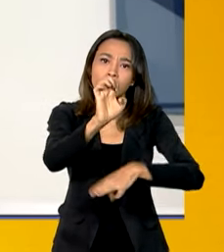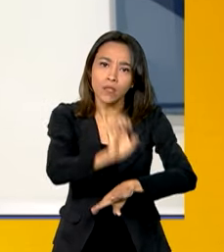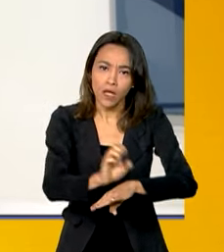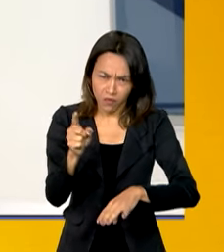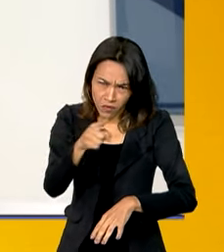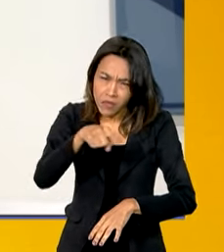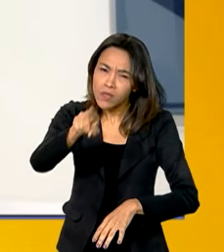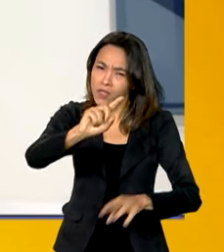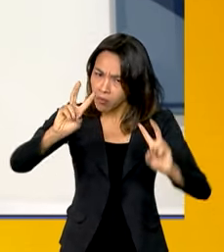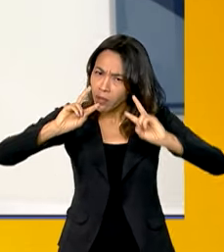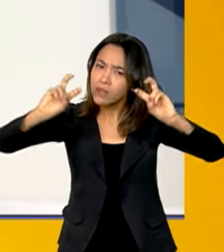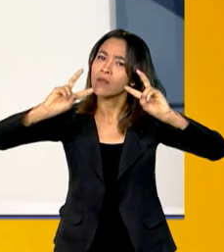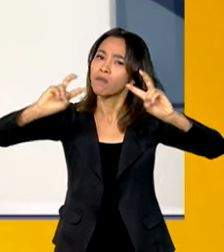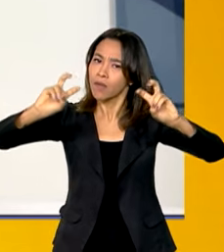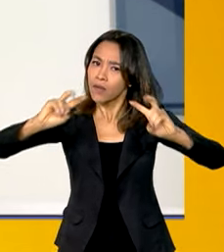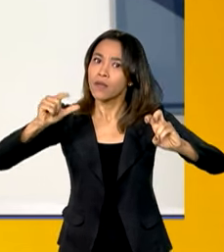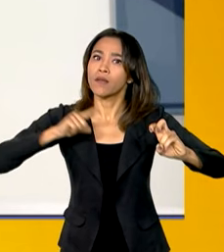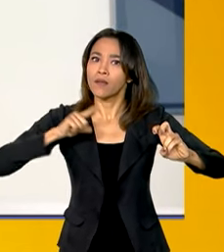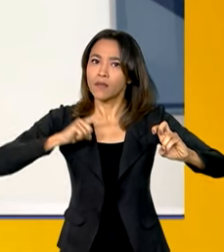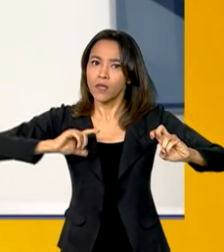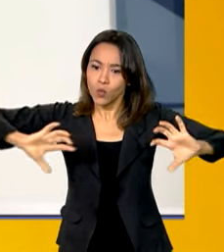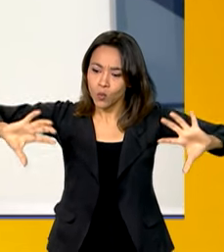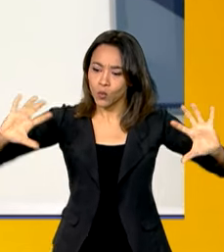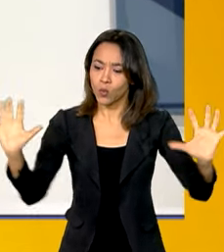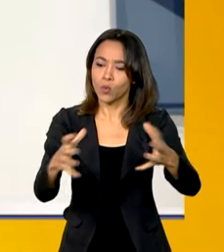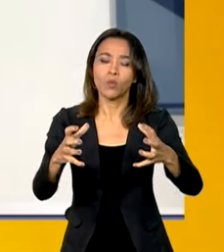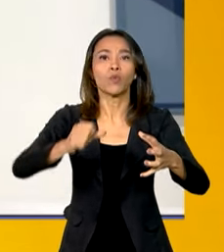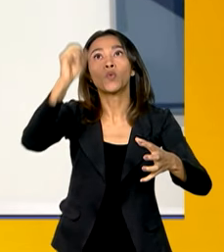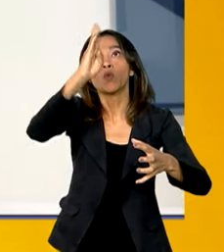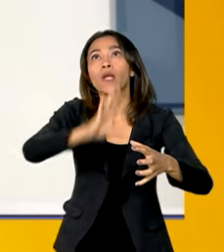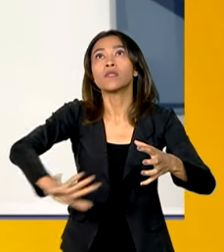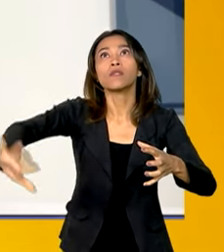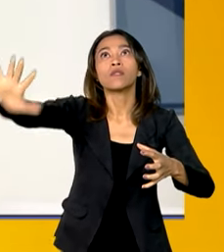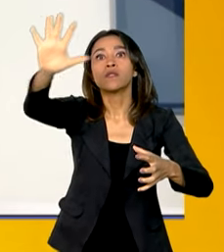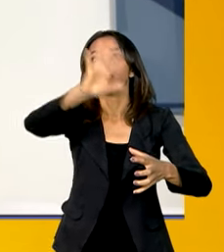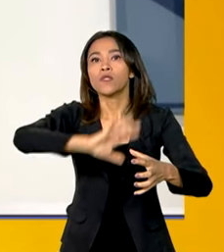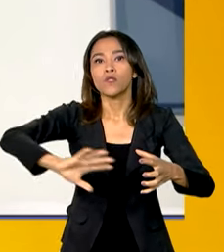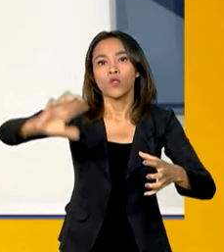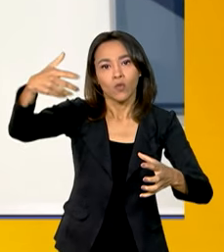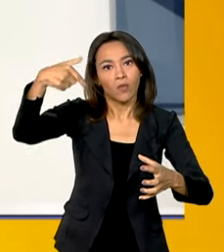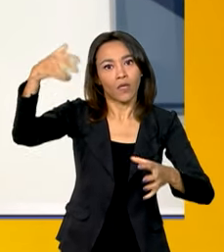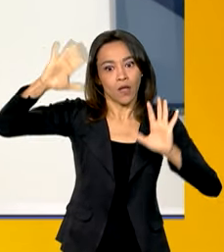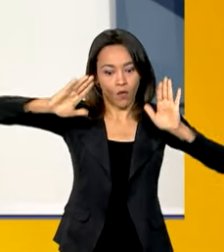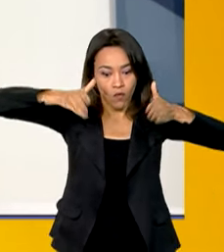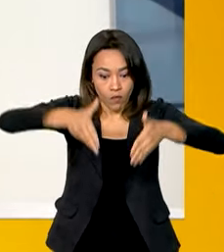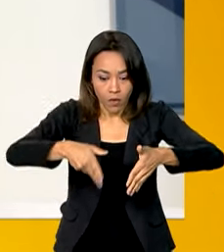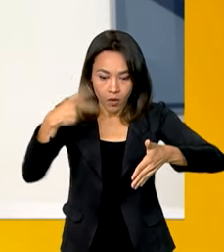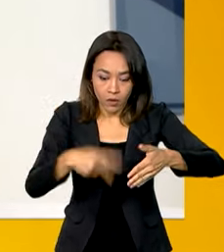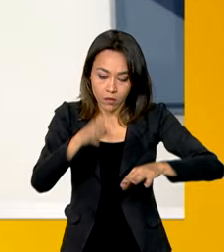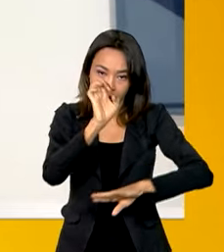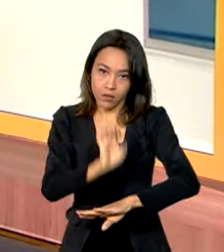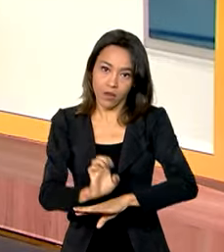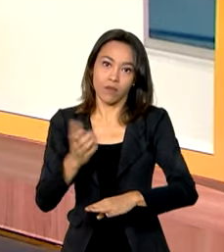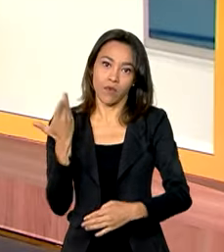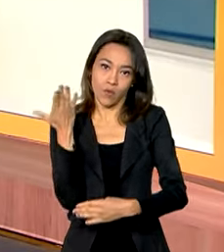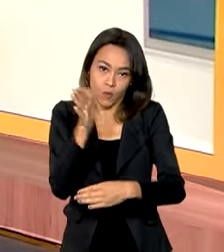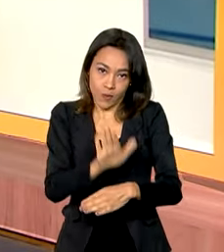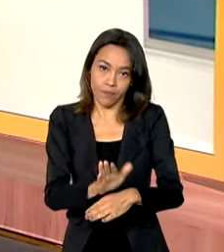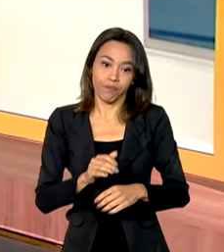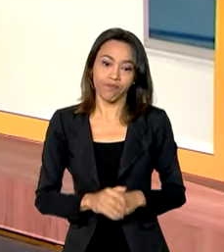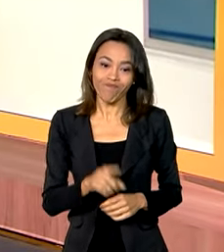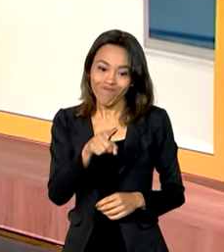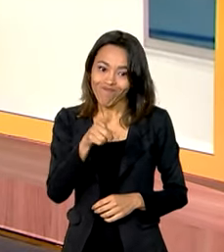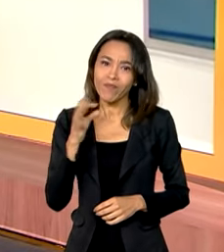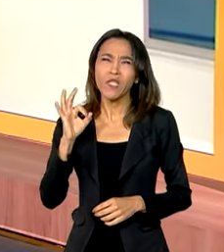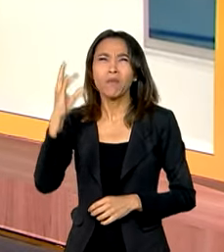percebendo, tem uma grande rede solidária também no Brasil, voltada aqui para o nosso Rio Grande do Sul. Pois é, as doações estão